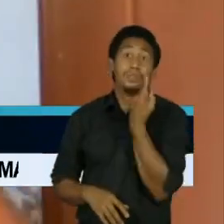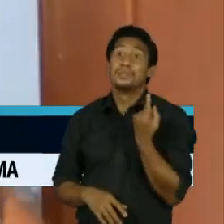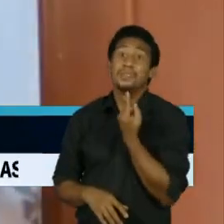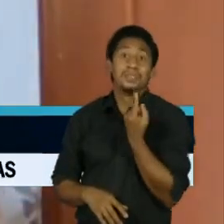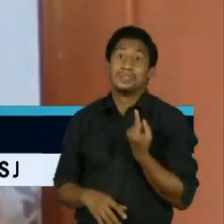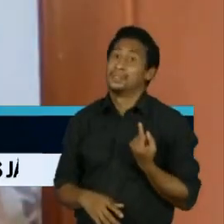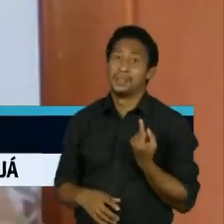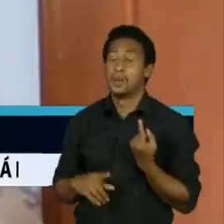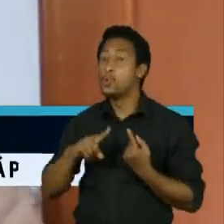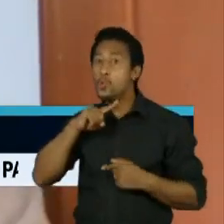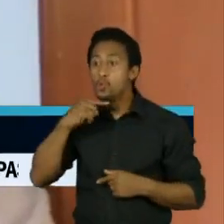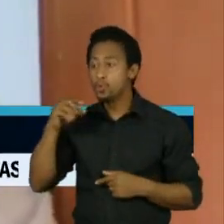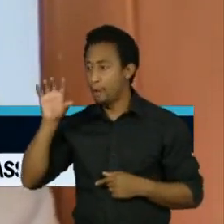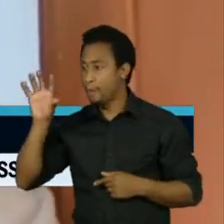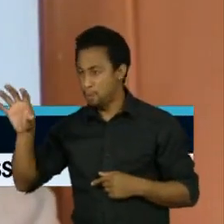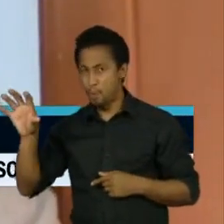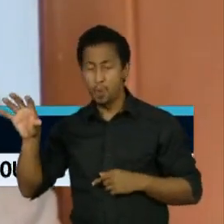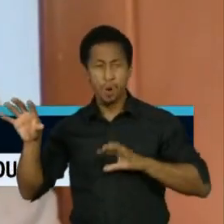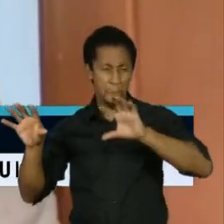OTAN ia conseguir